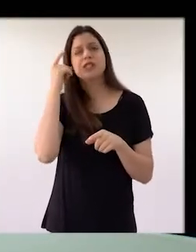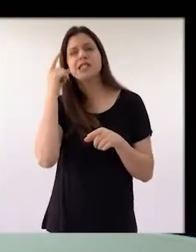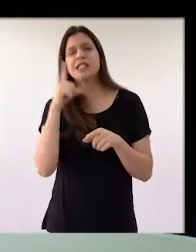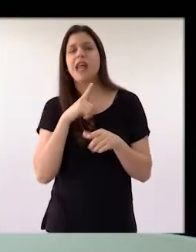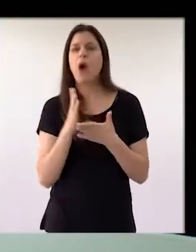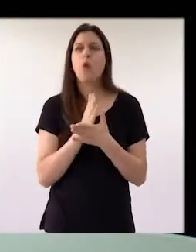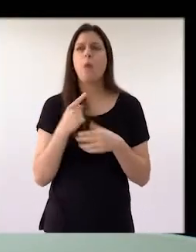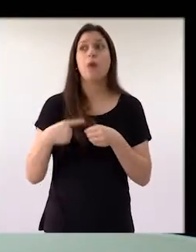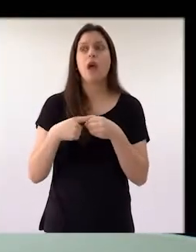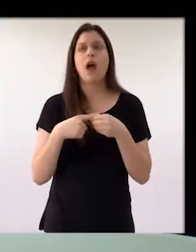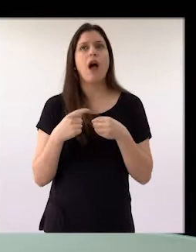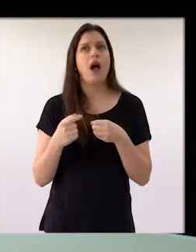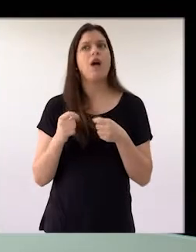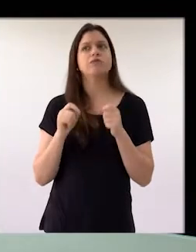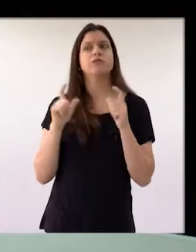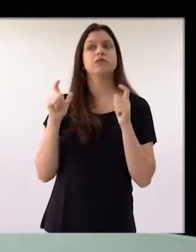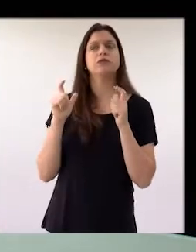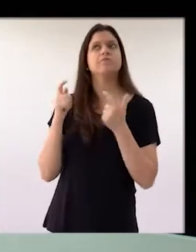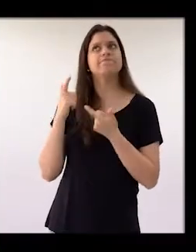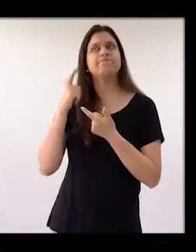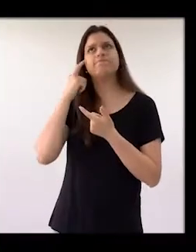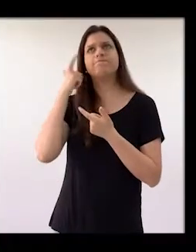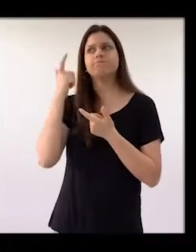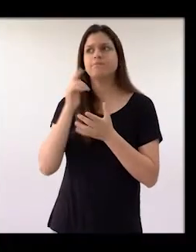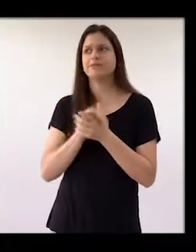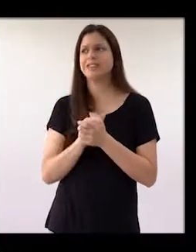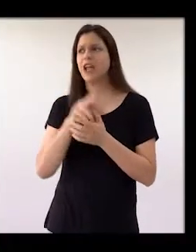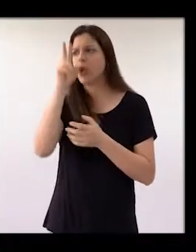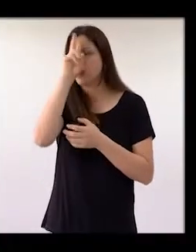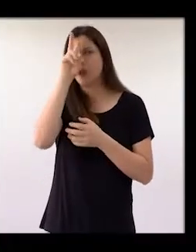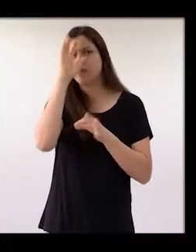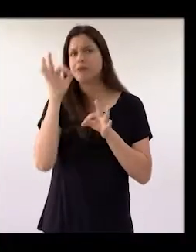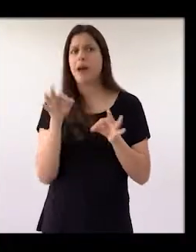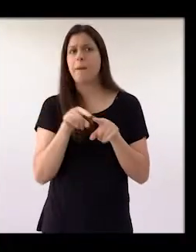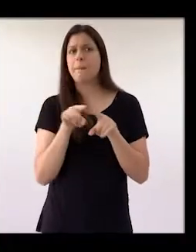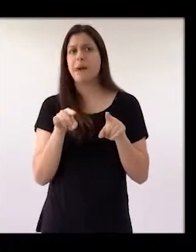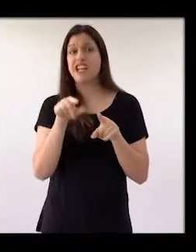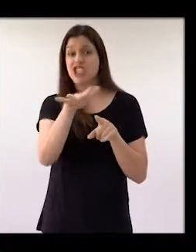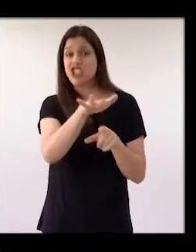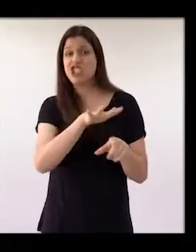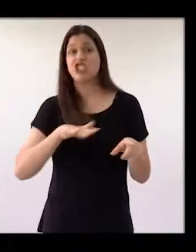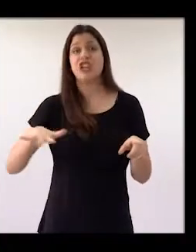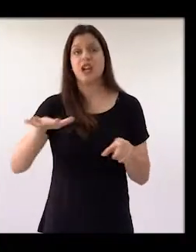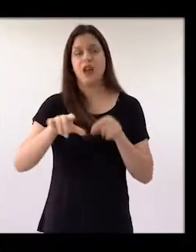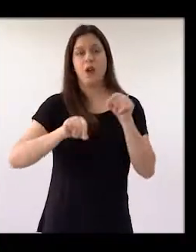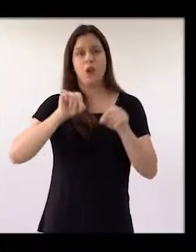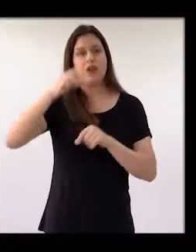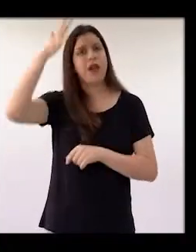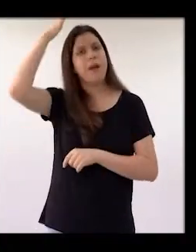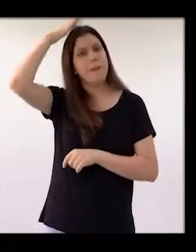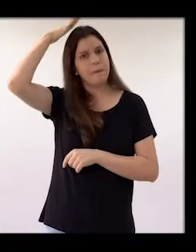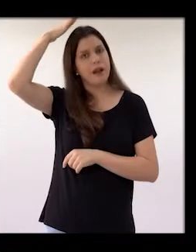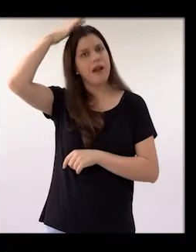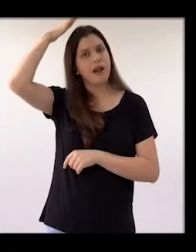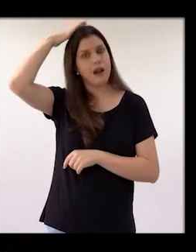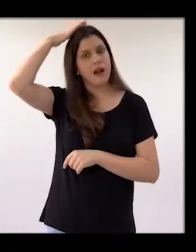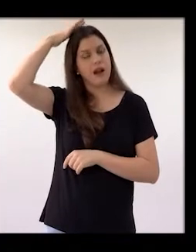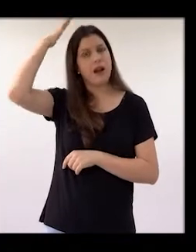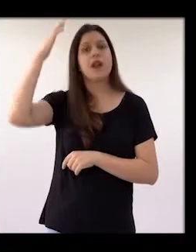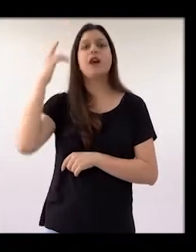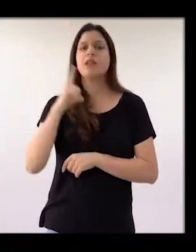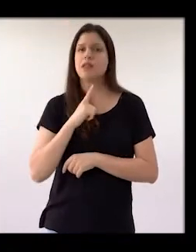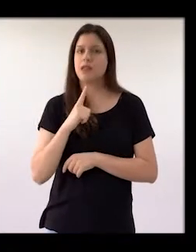assim, esse aqui se destacou entre os 10 De cabeça, eu não vou lembrar, mas assim, de forma geral a gente sabe que o Paraná ele tem